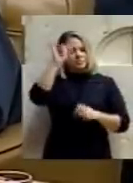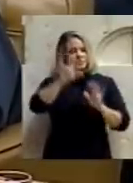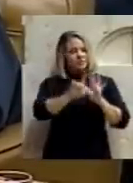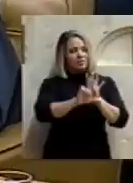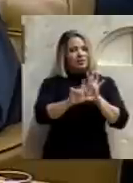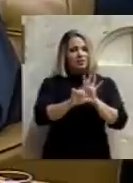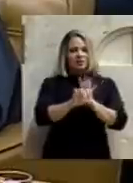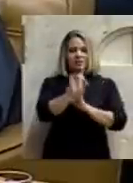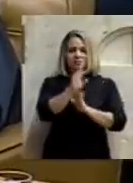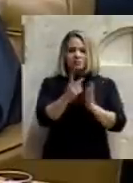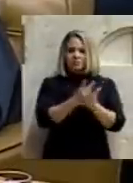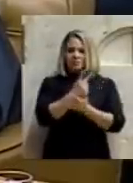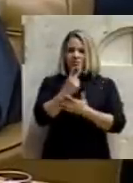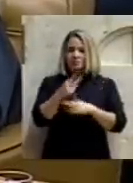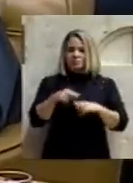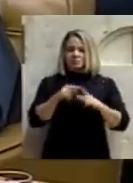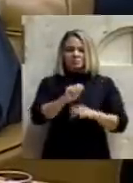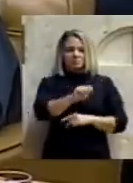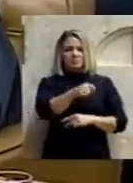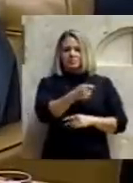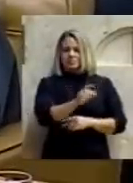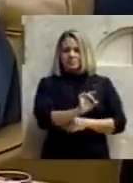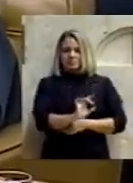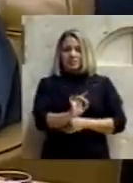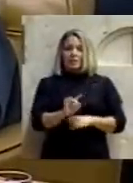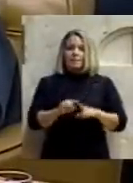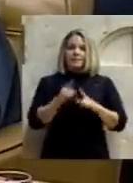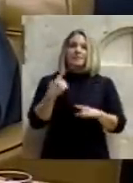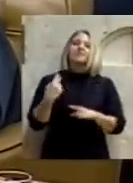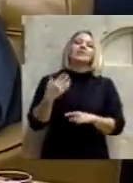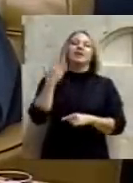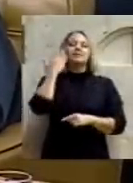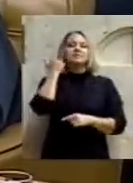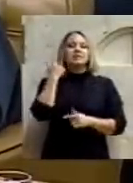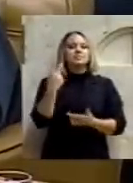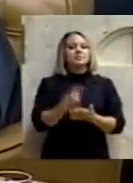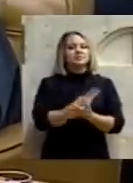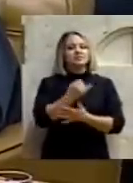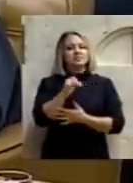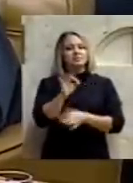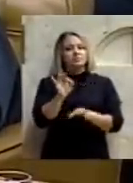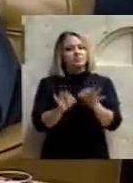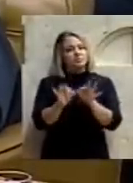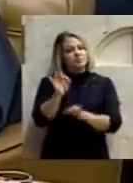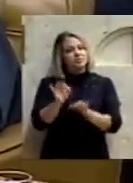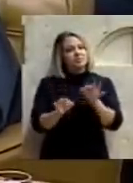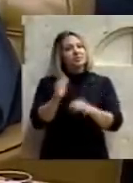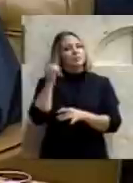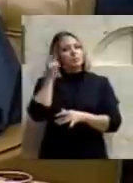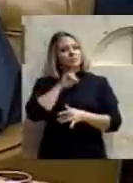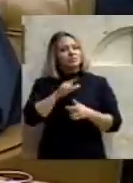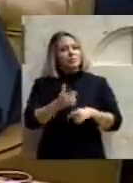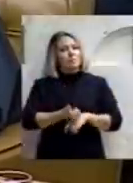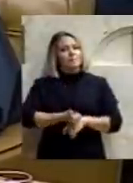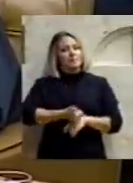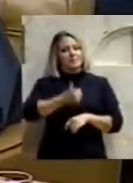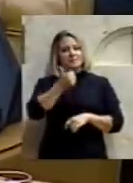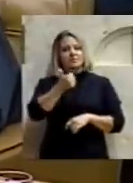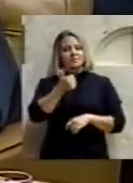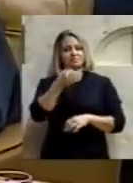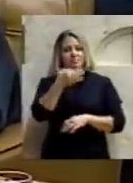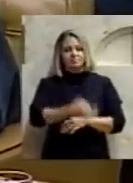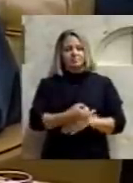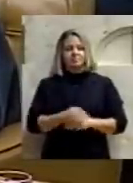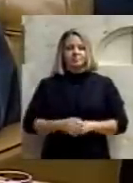democráticas restem puramente simbólicas, o que inevitavelmente ocorre se o judiciário não puder implementá-las de forma